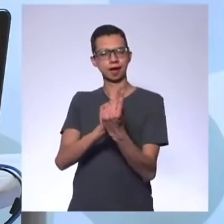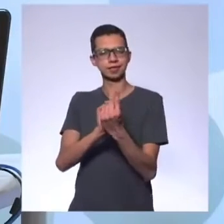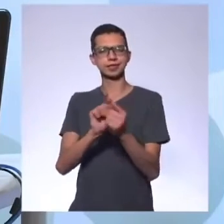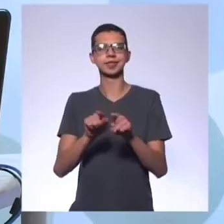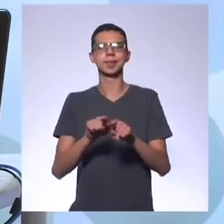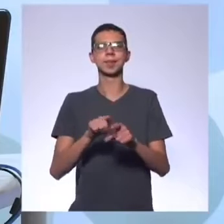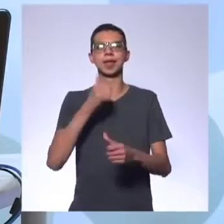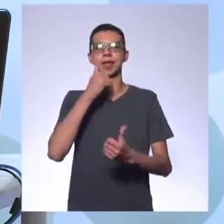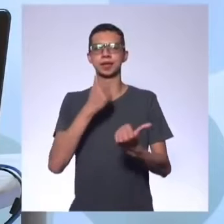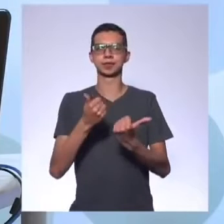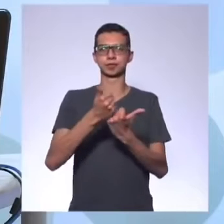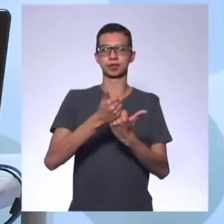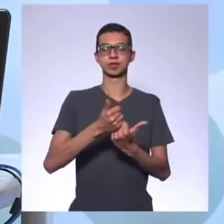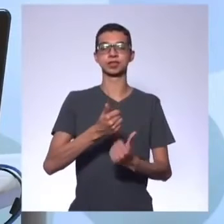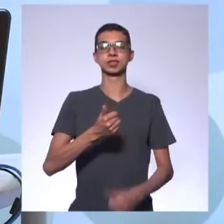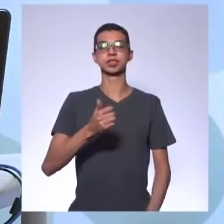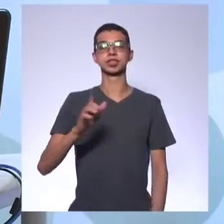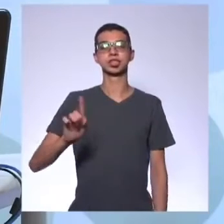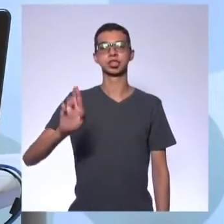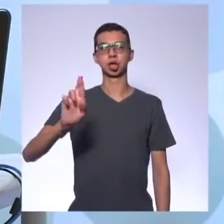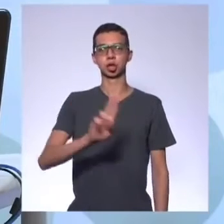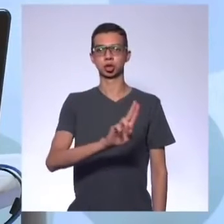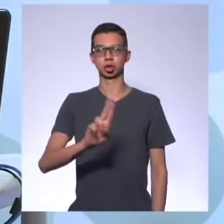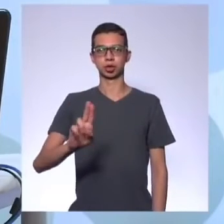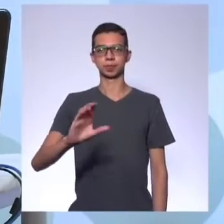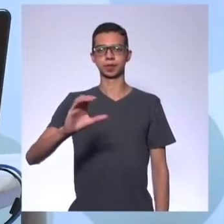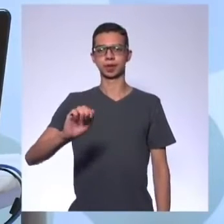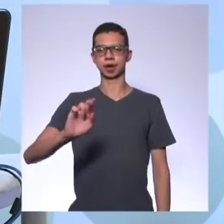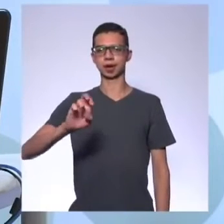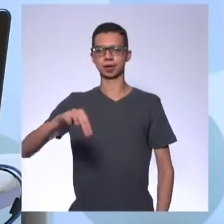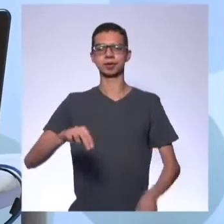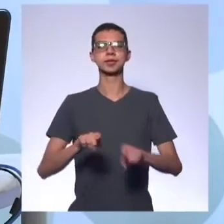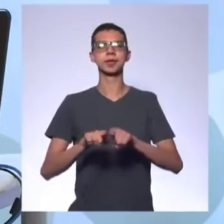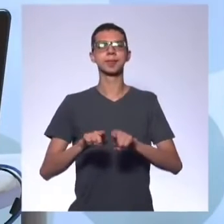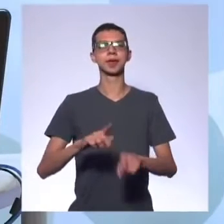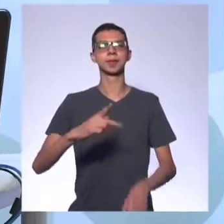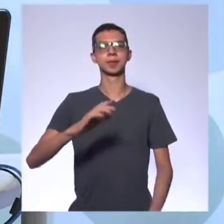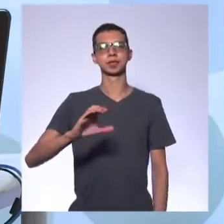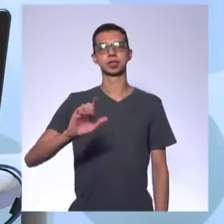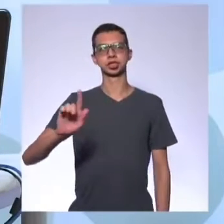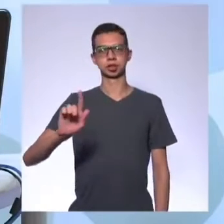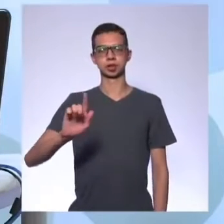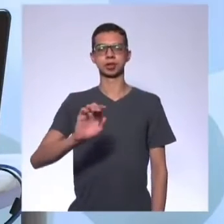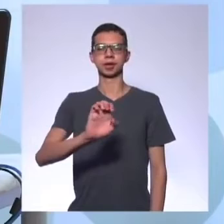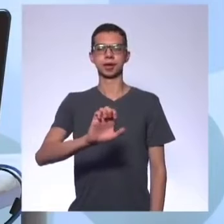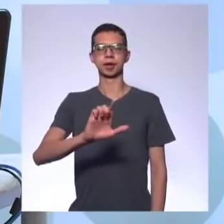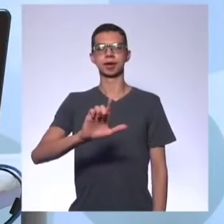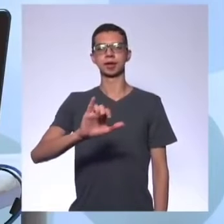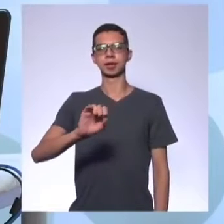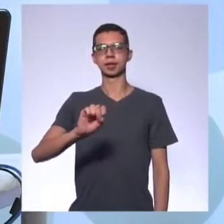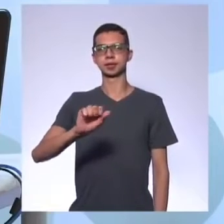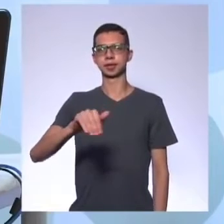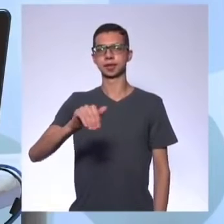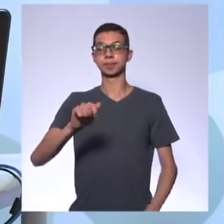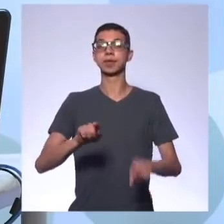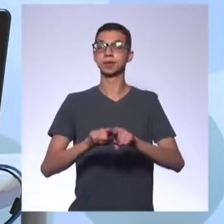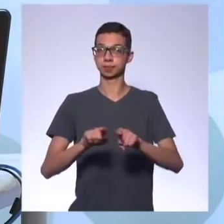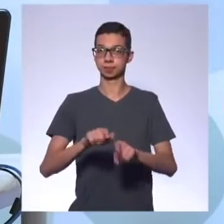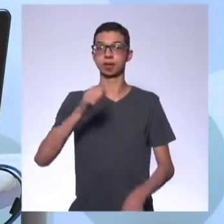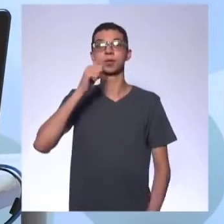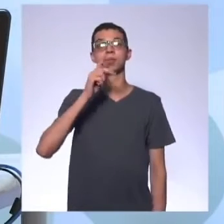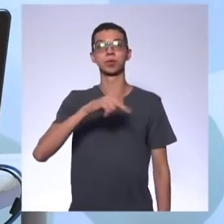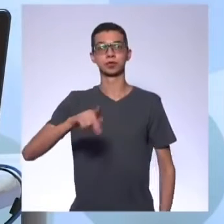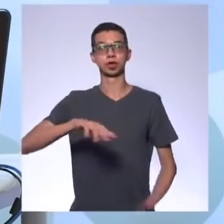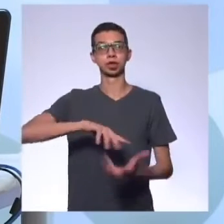à vice-diretora Karen e ao PCG Elisama. E, lógico, a professora